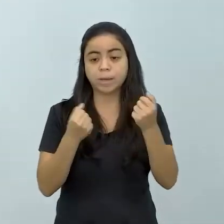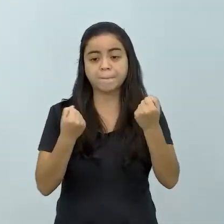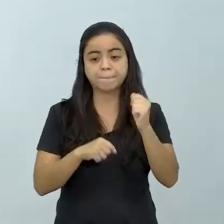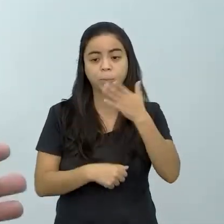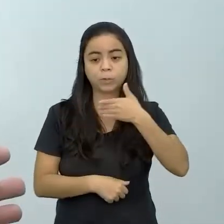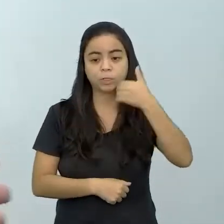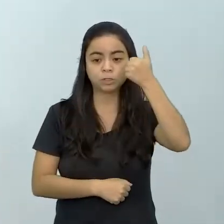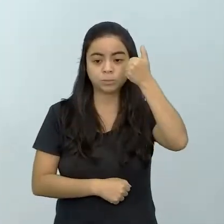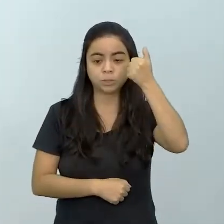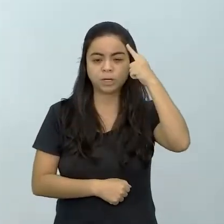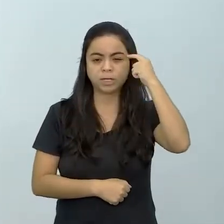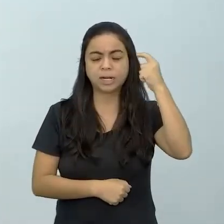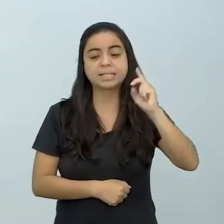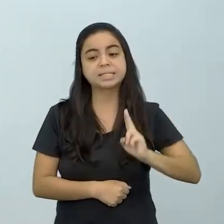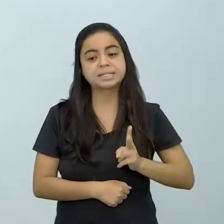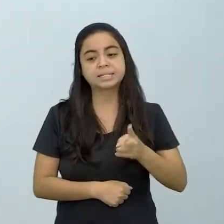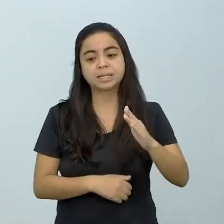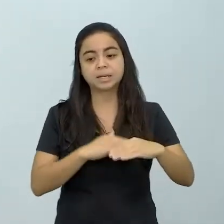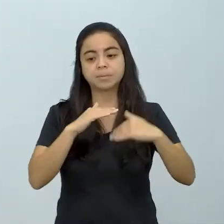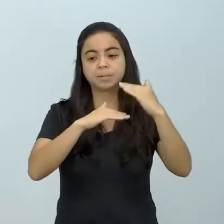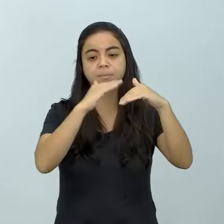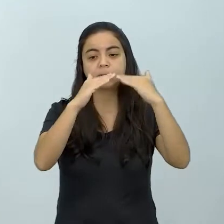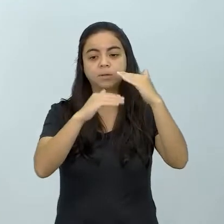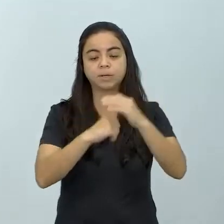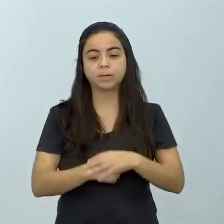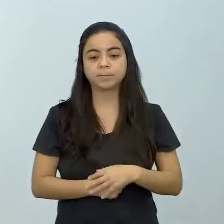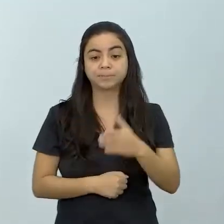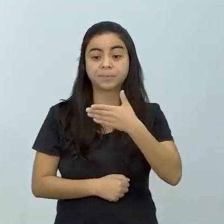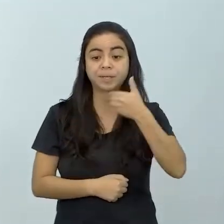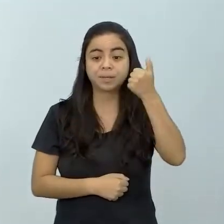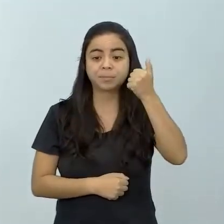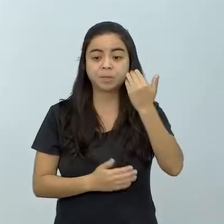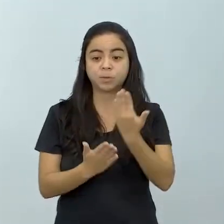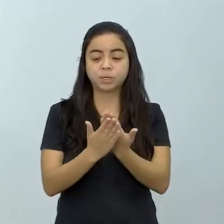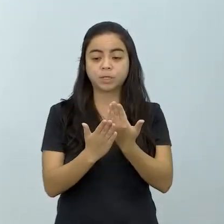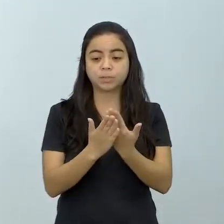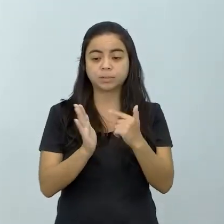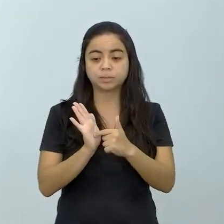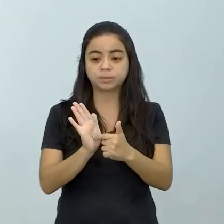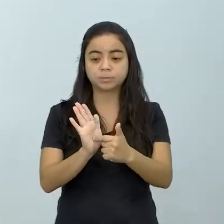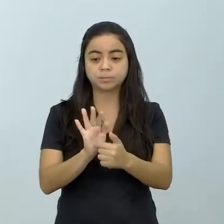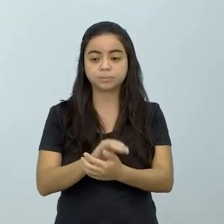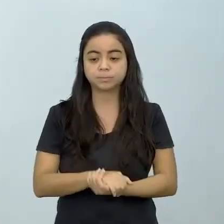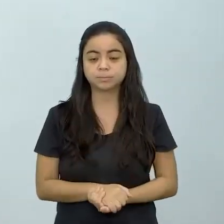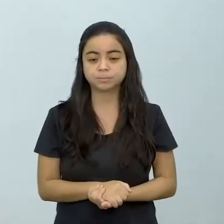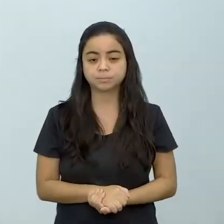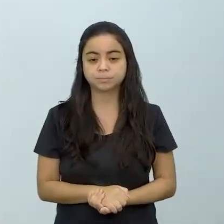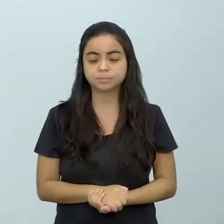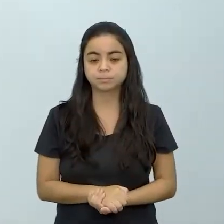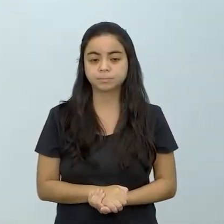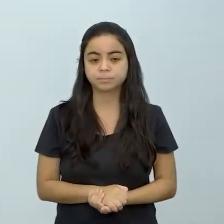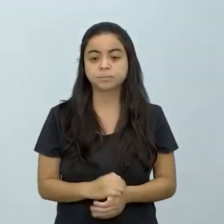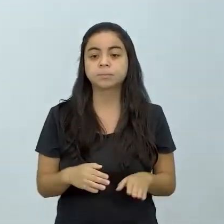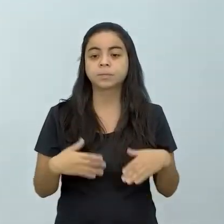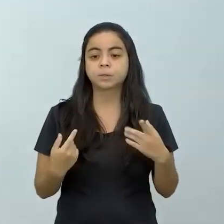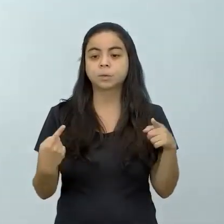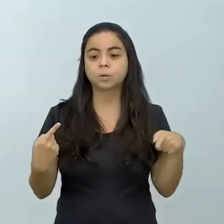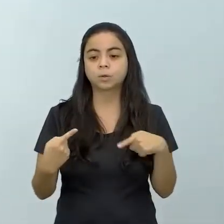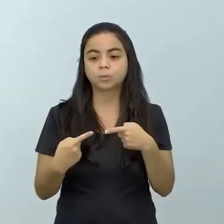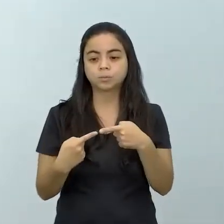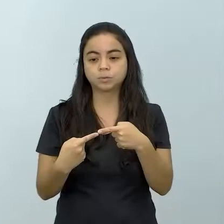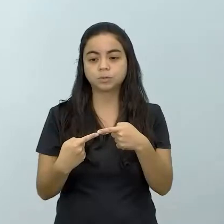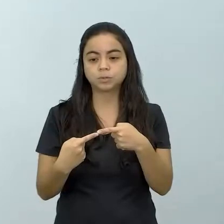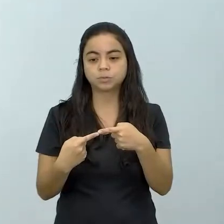melhorar nossa ideia aqui é sempre melhorar e e aprimorar o as nossas exposições de aula para você bons objetivos